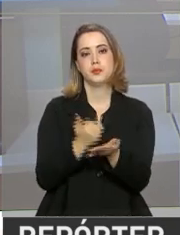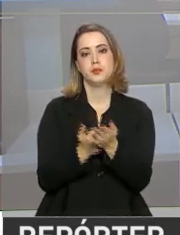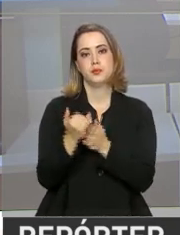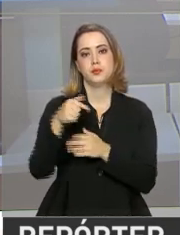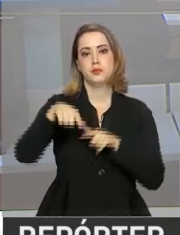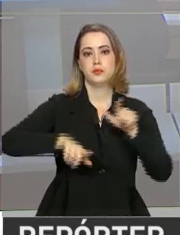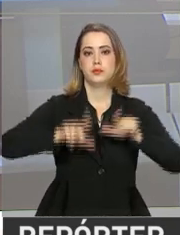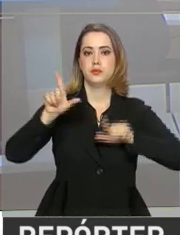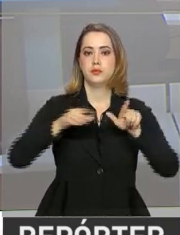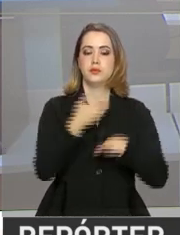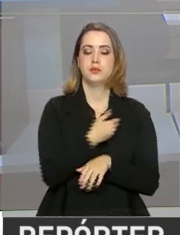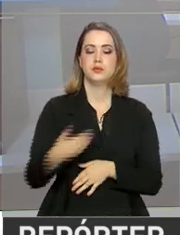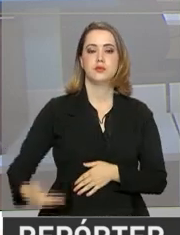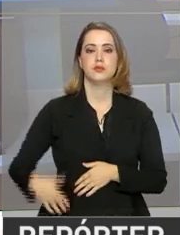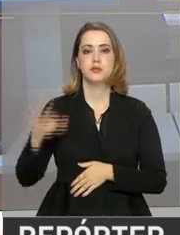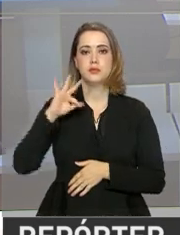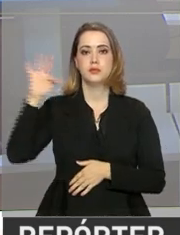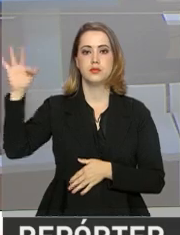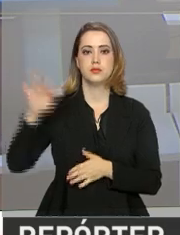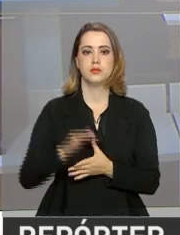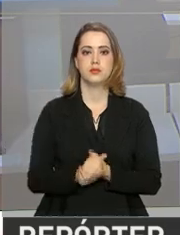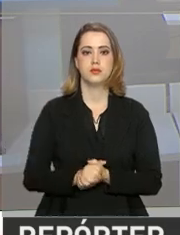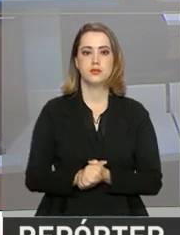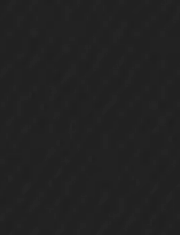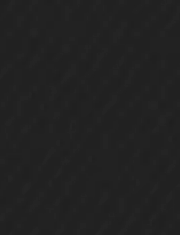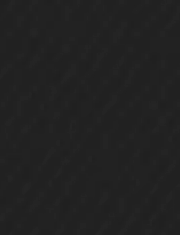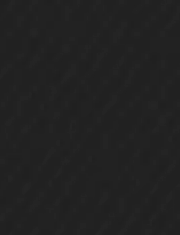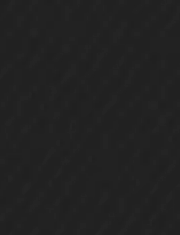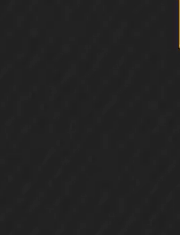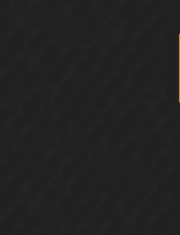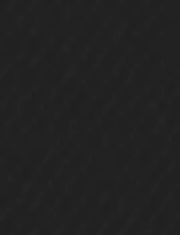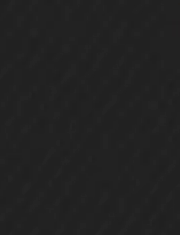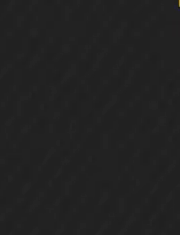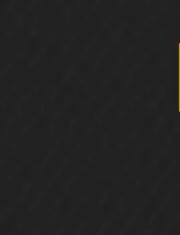continue com a gente aqui na NBR a TV do Governo Federal